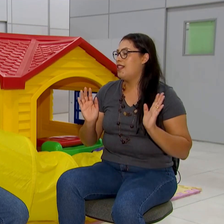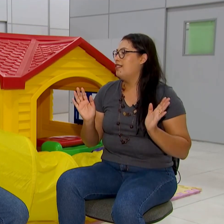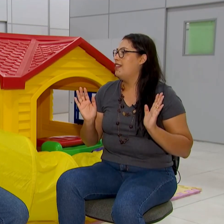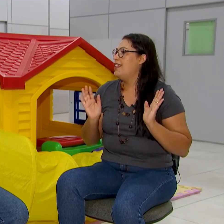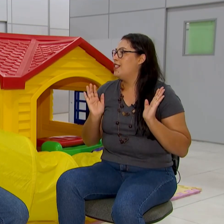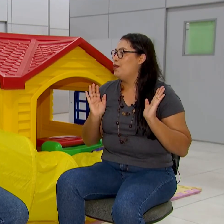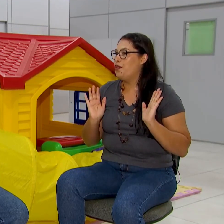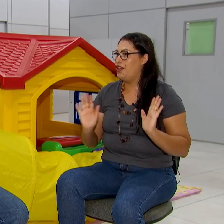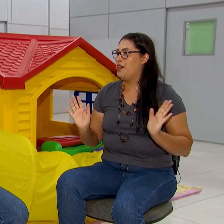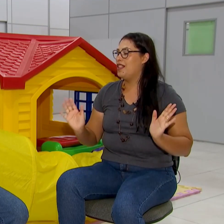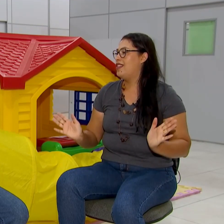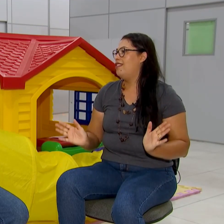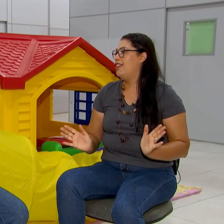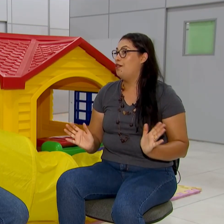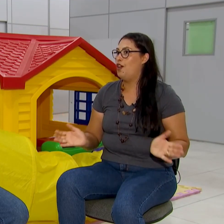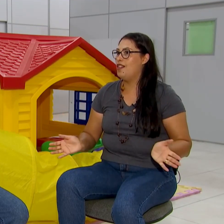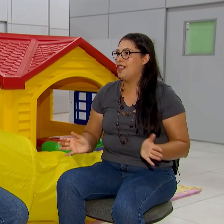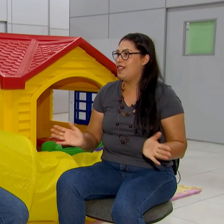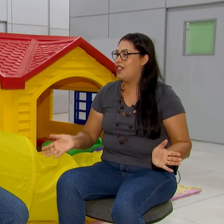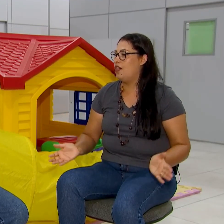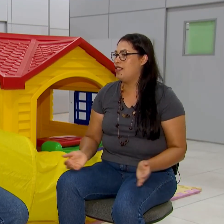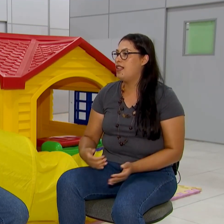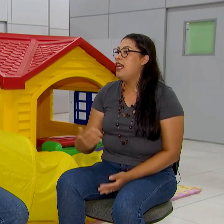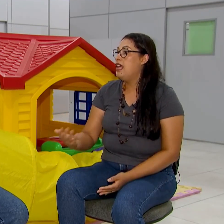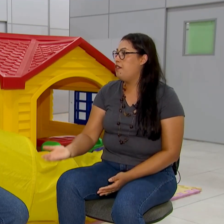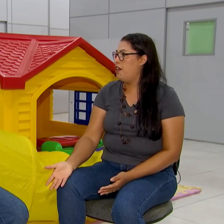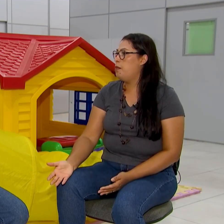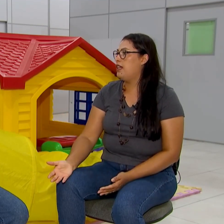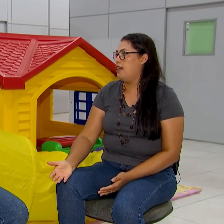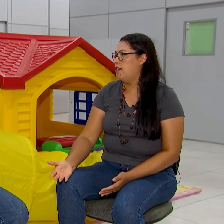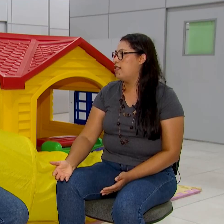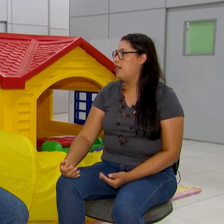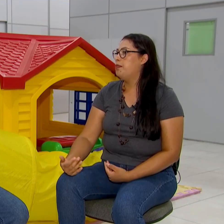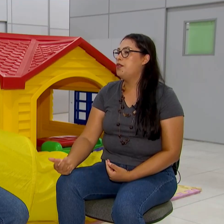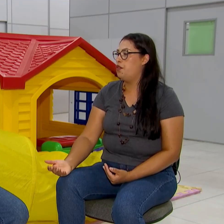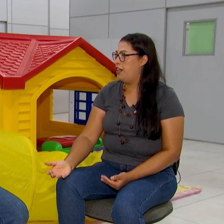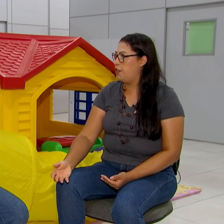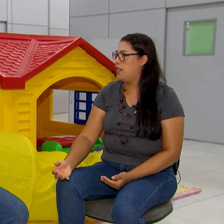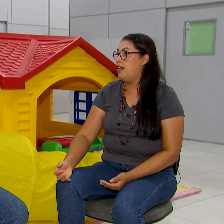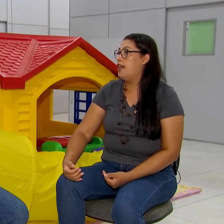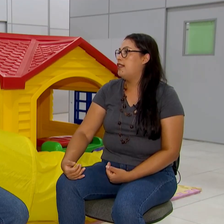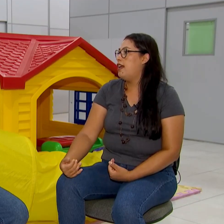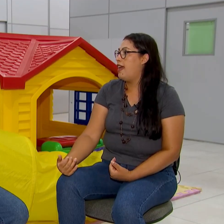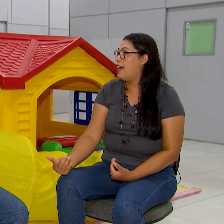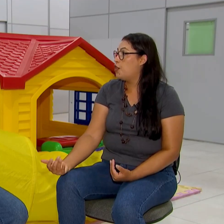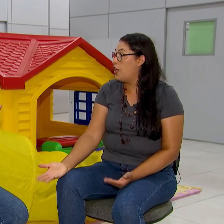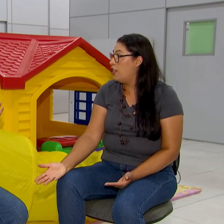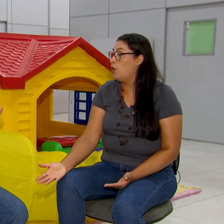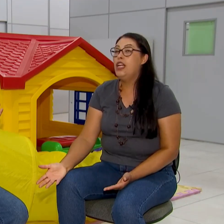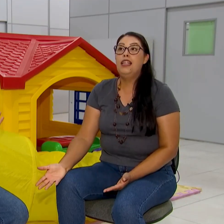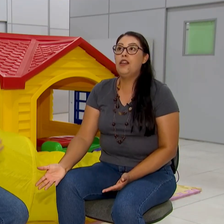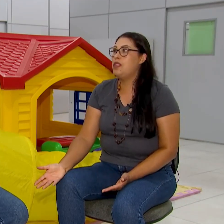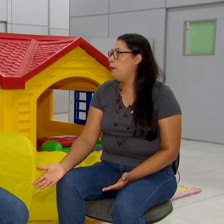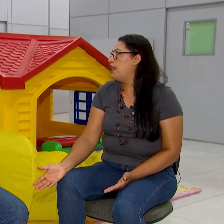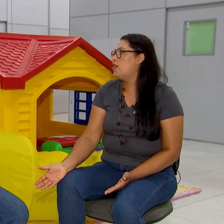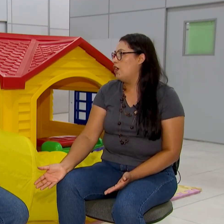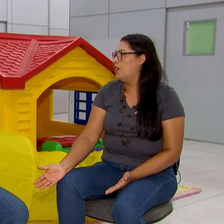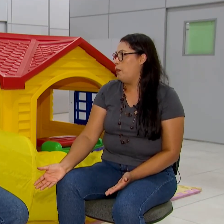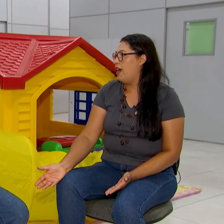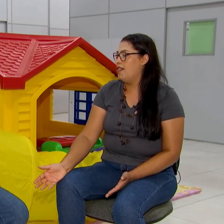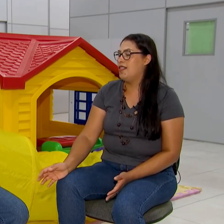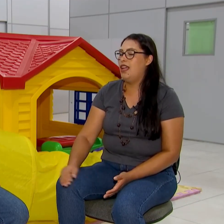se escandalizam ou ficam assim nervosas, ansiosas em ver uma criança diferente dela e até reagindo. Não